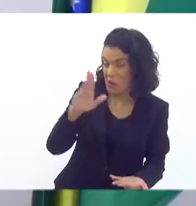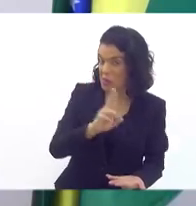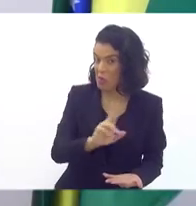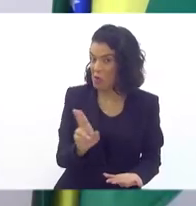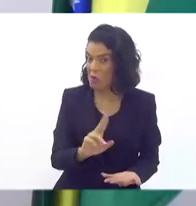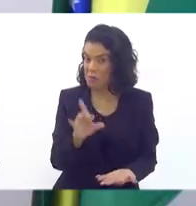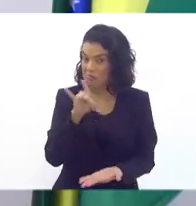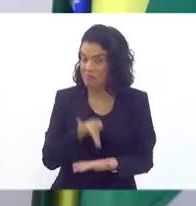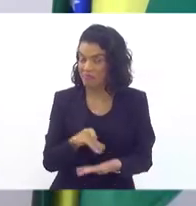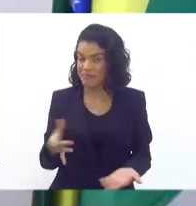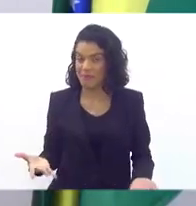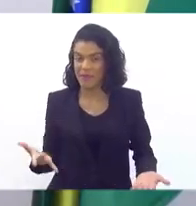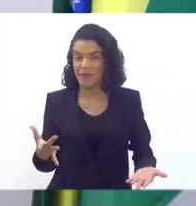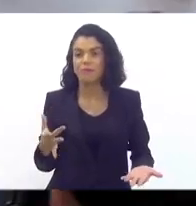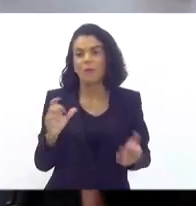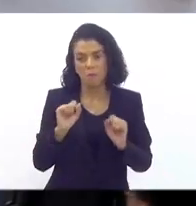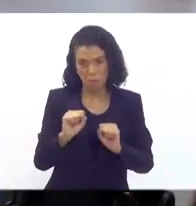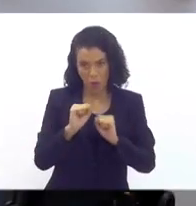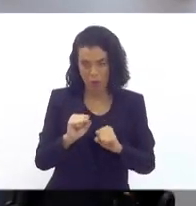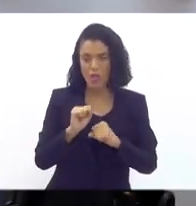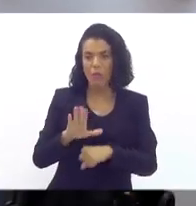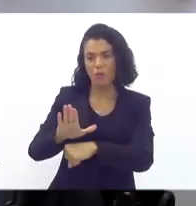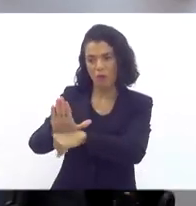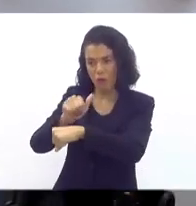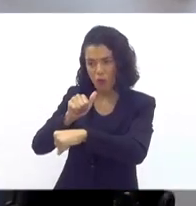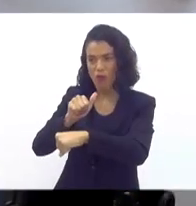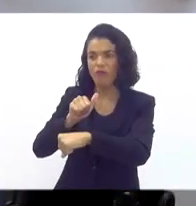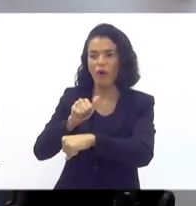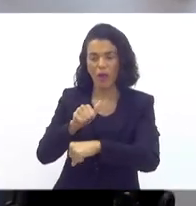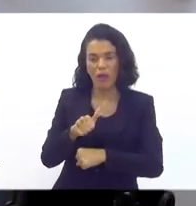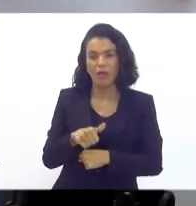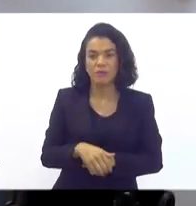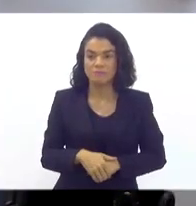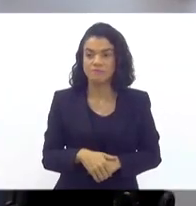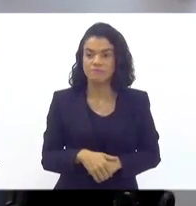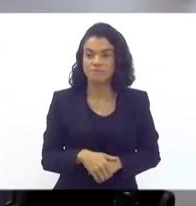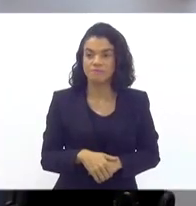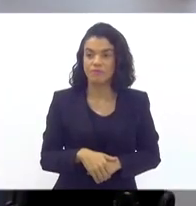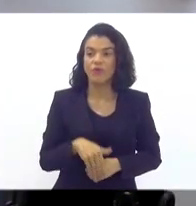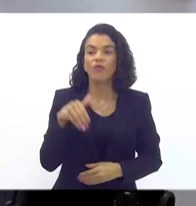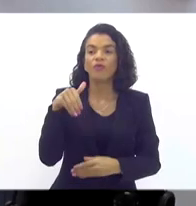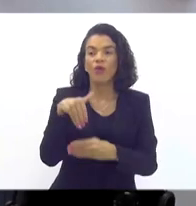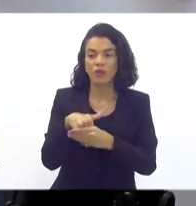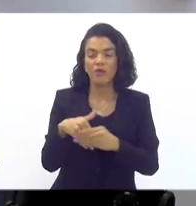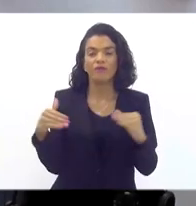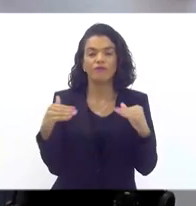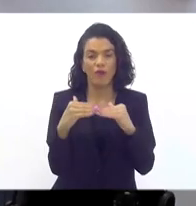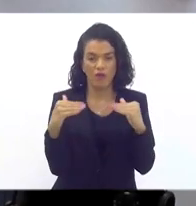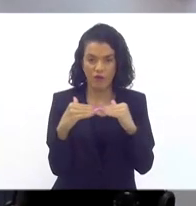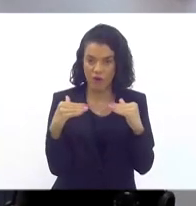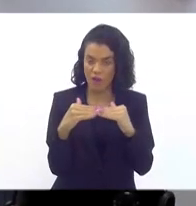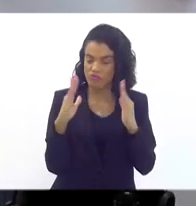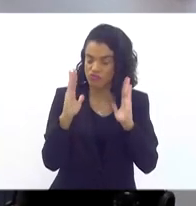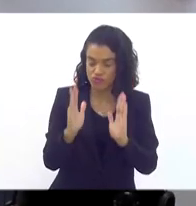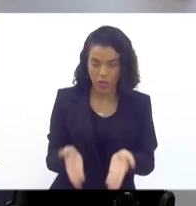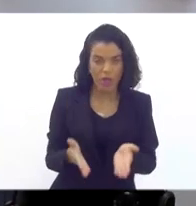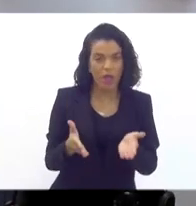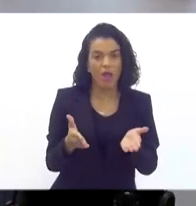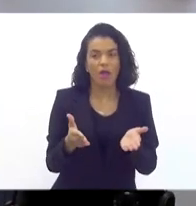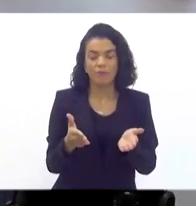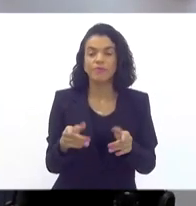próximas eleições podemos fazer a convocação dele nesse momento gostaria de votar favorável já nessa convocação